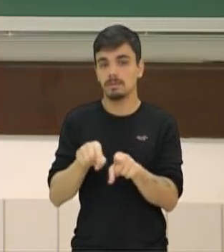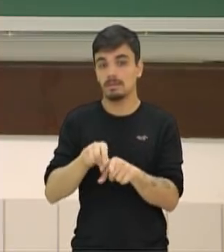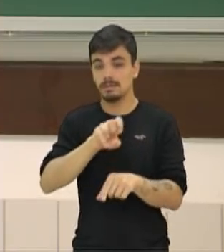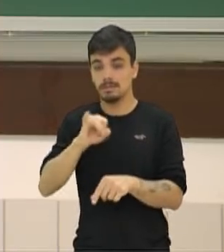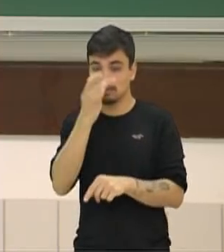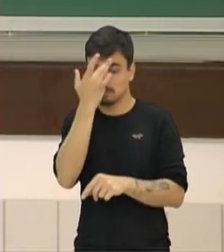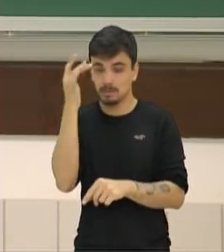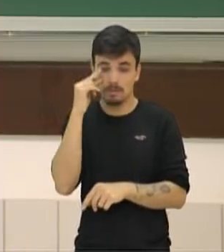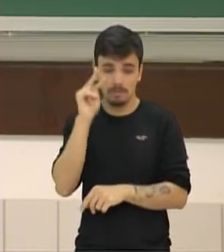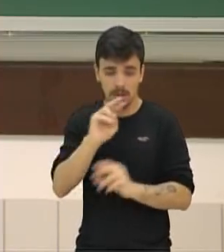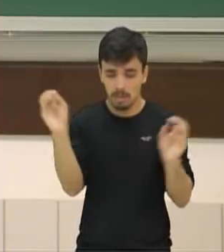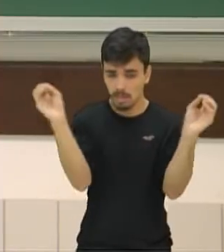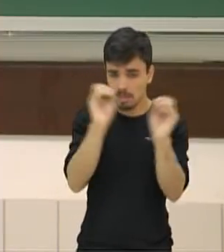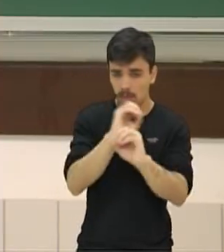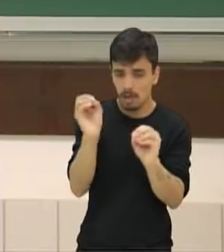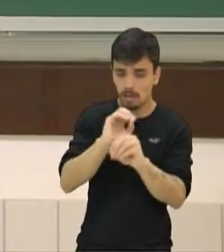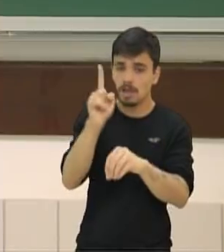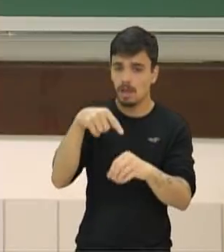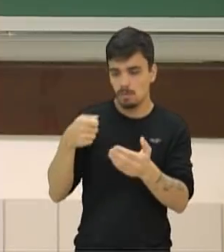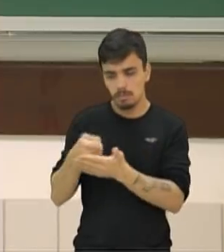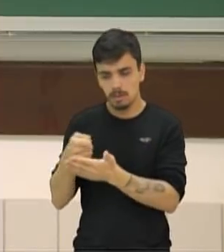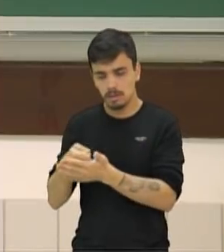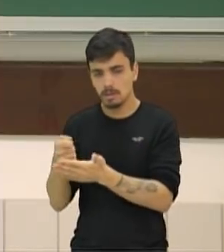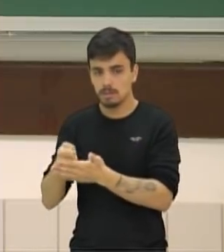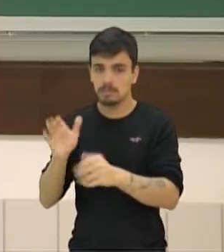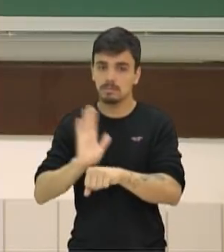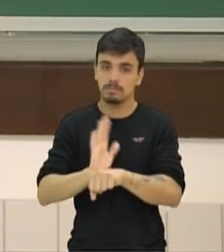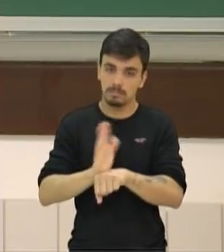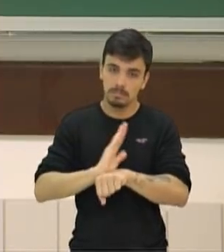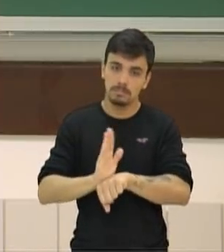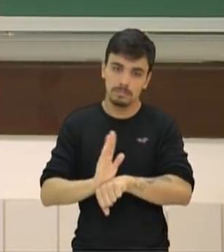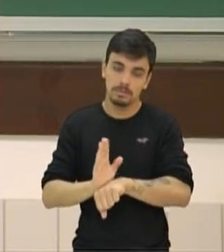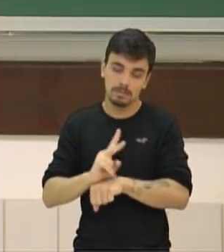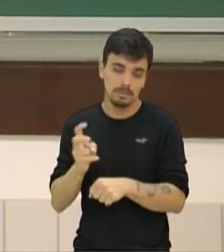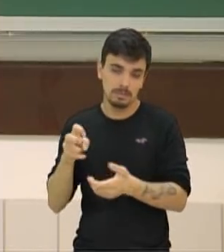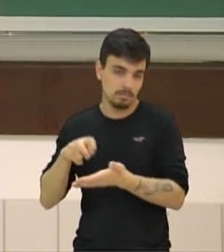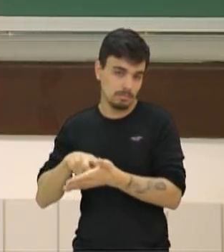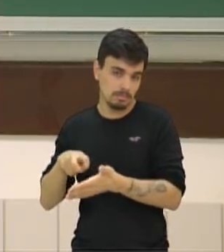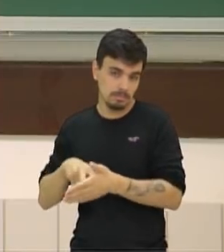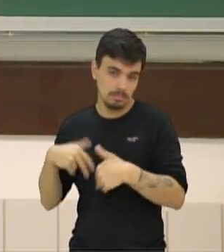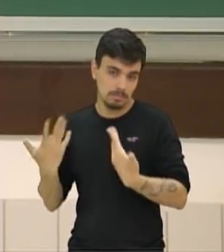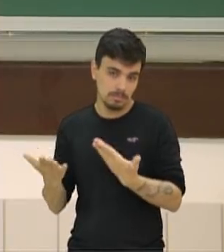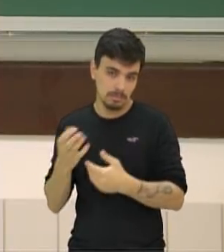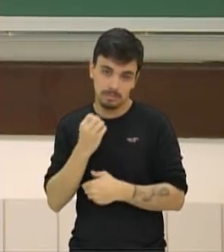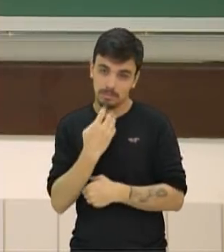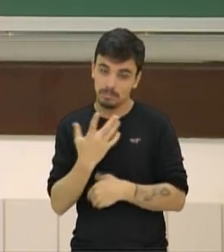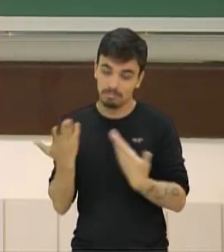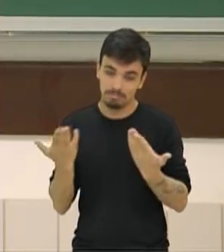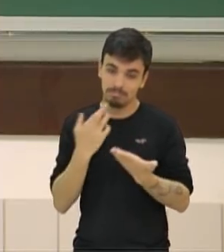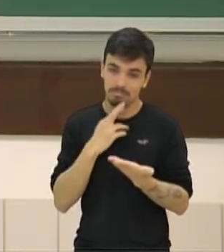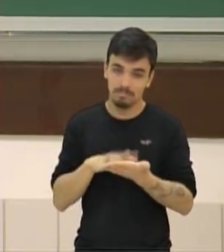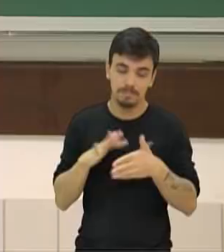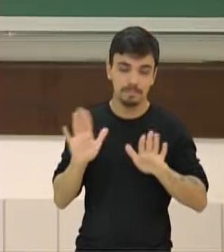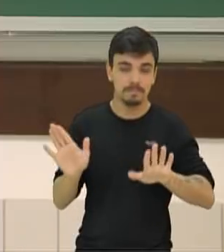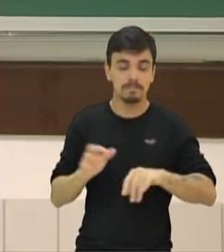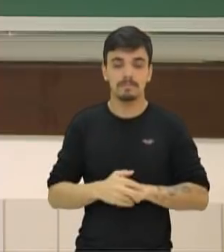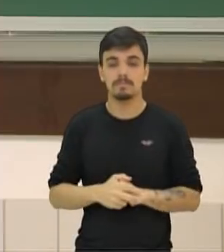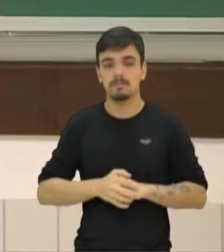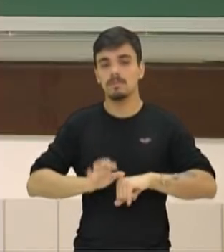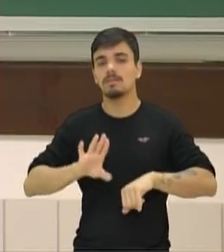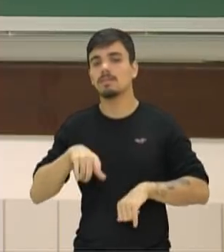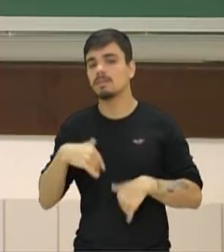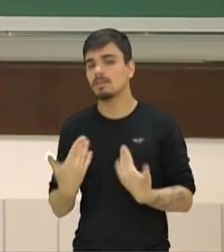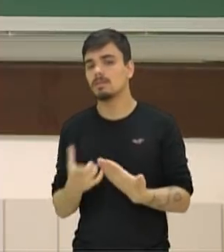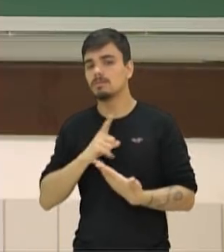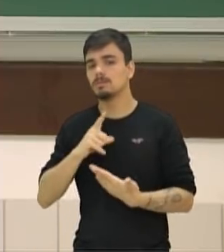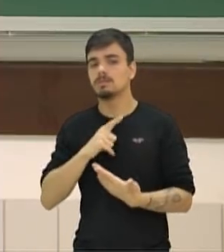não assistisse, né, era obrigado a assistir. E quem não assistisse, né, não seria muito legal o resultado. Então, eles traziam